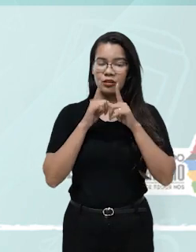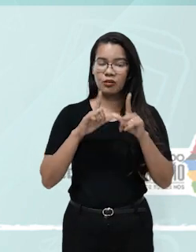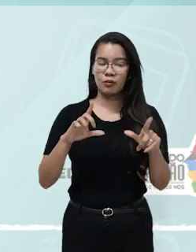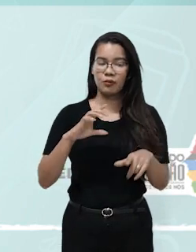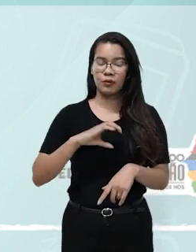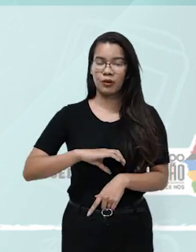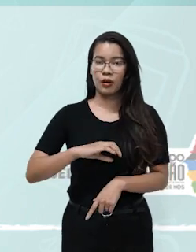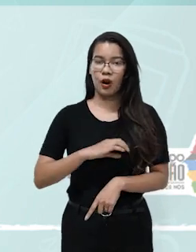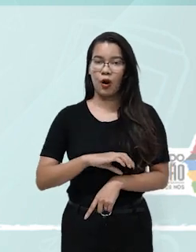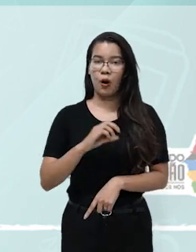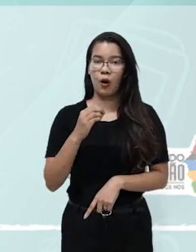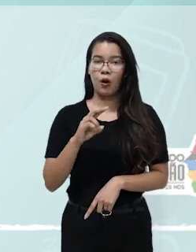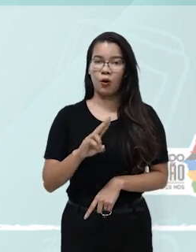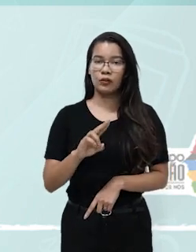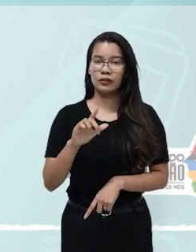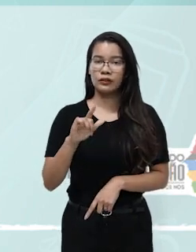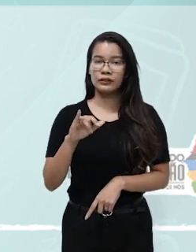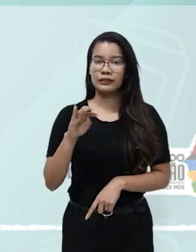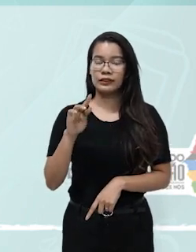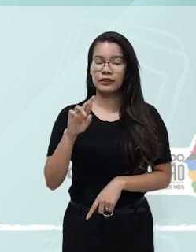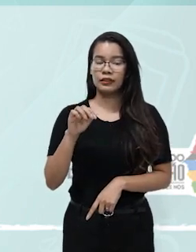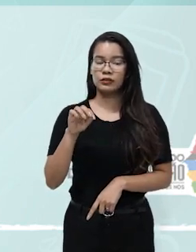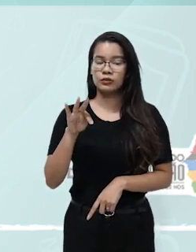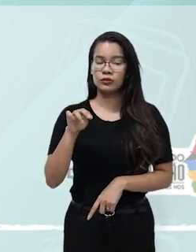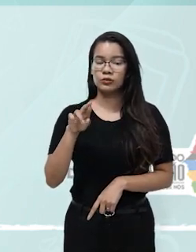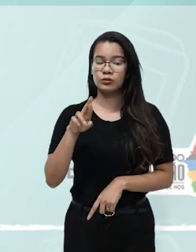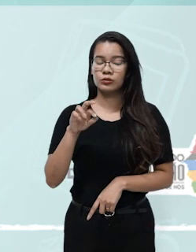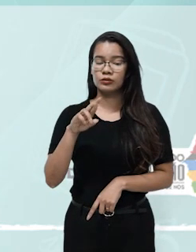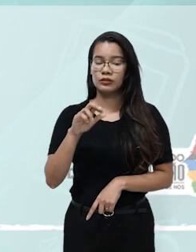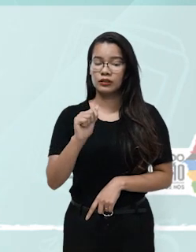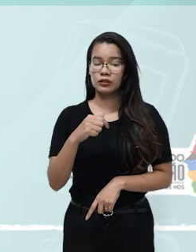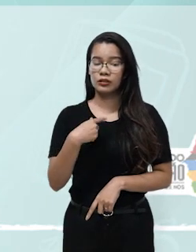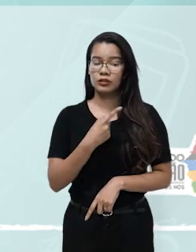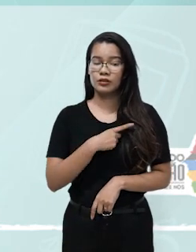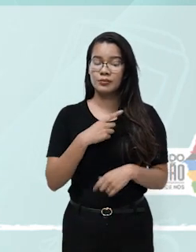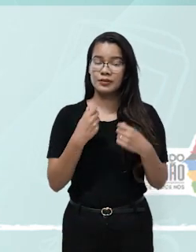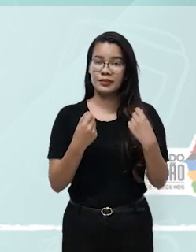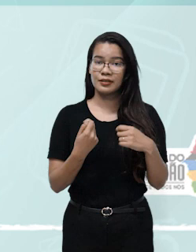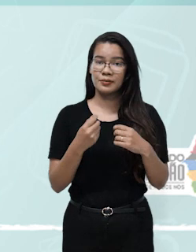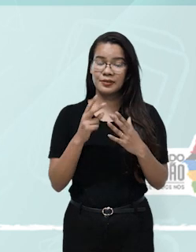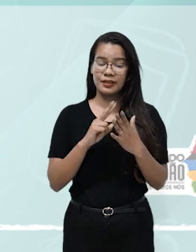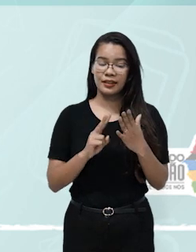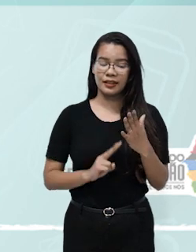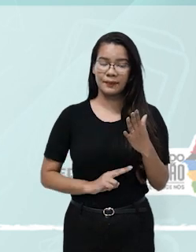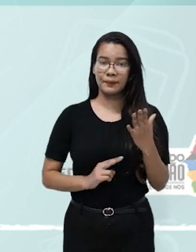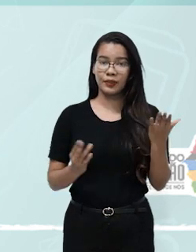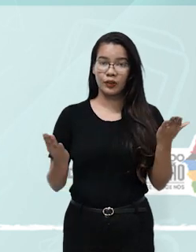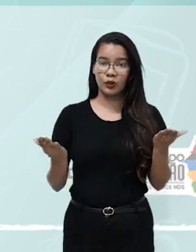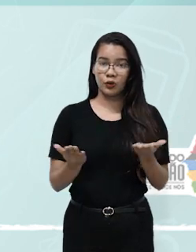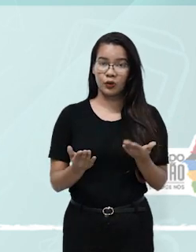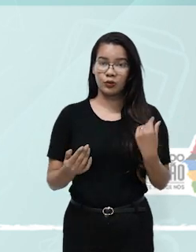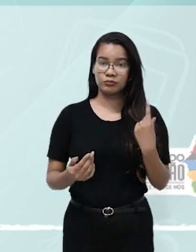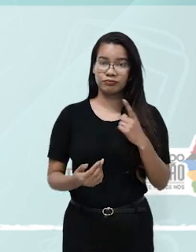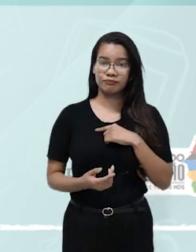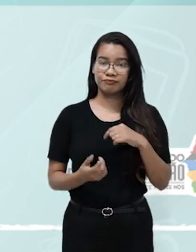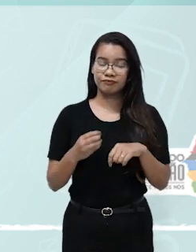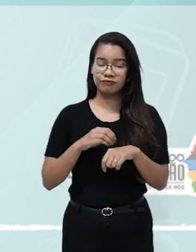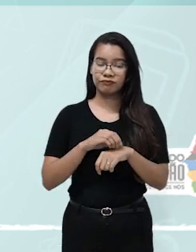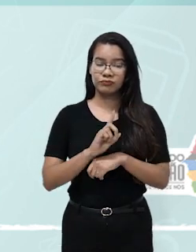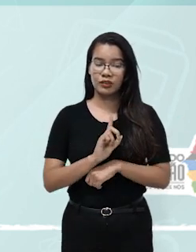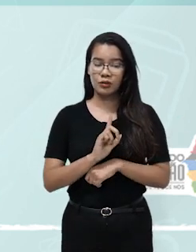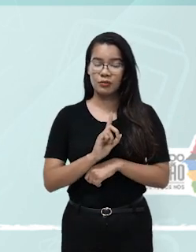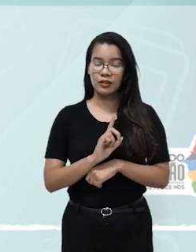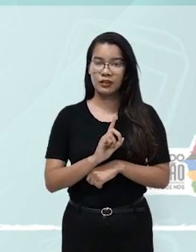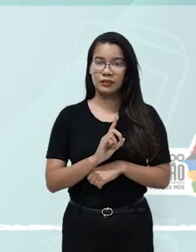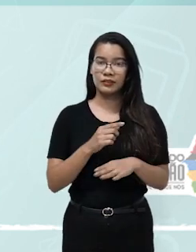ler, tá? Então vamos lá. Saber hoje se pode. Olha só, você vai para uma entrevista. Não vou nem ler aqui o slide ainda, vou conversar